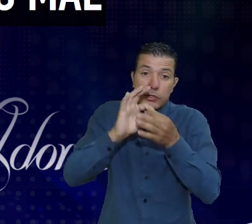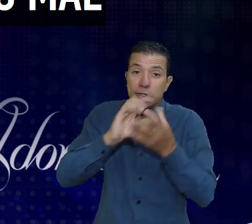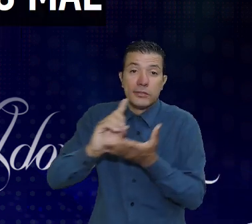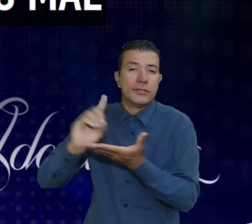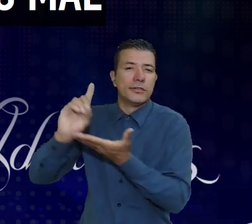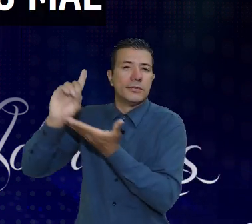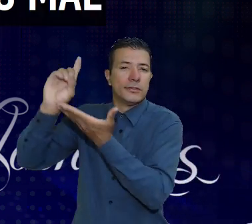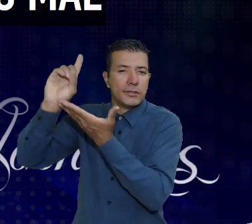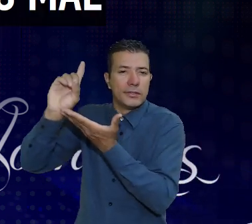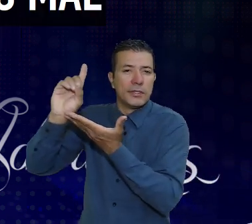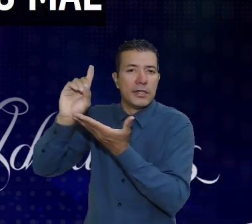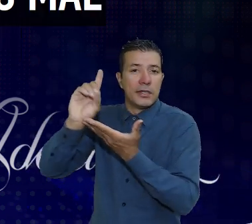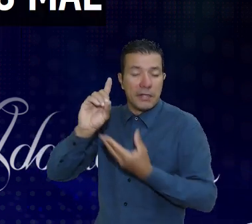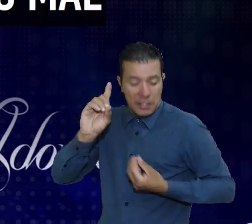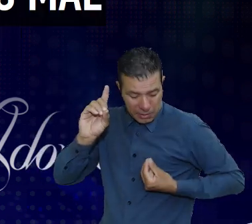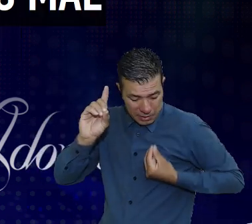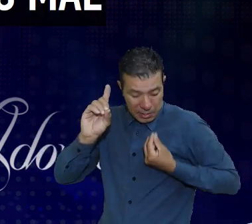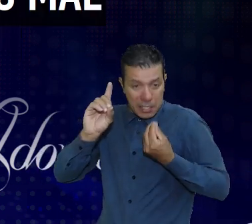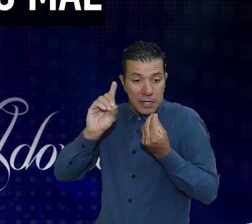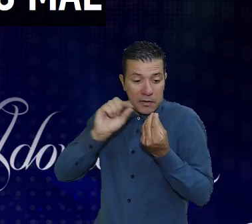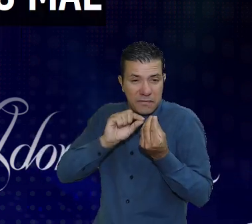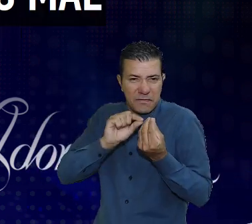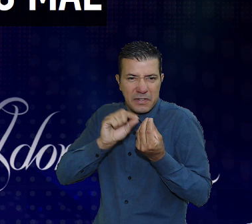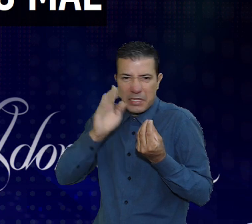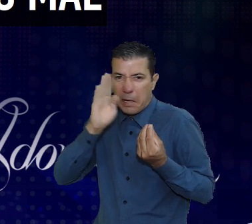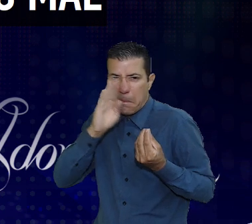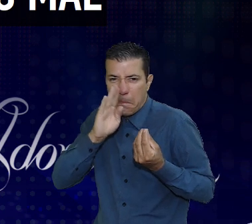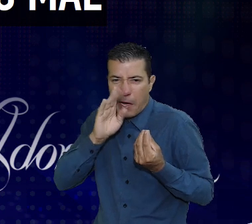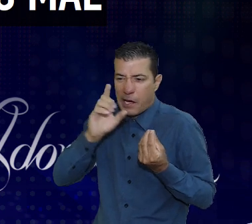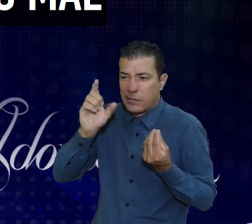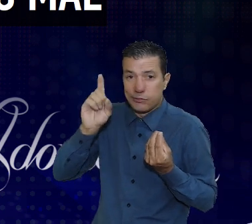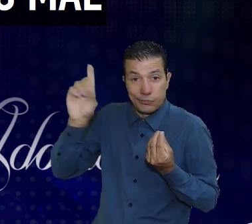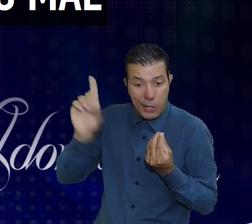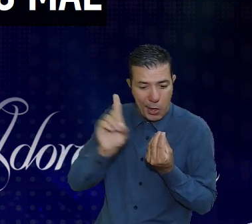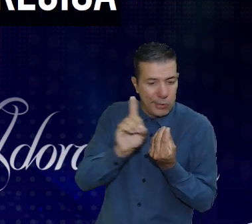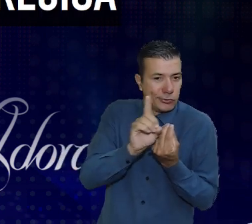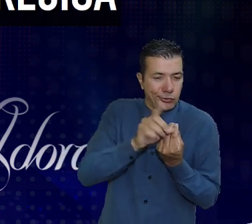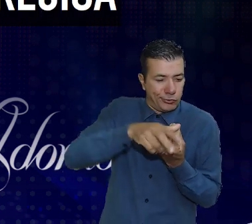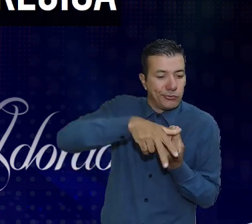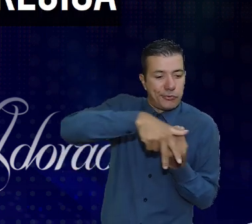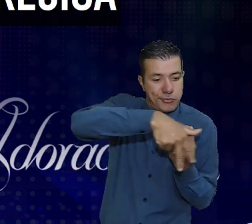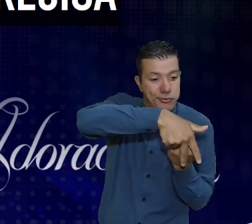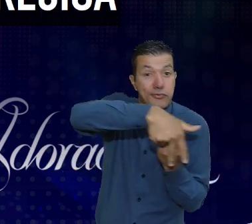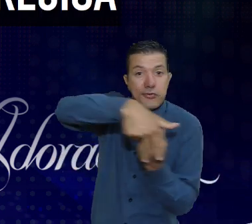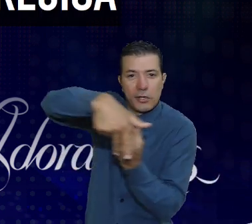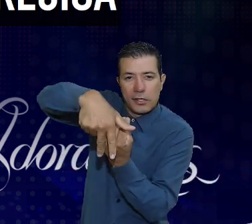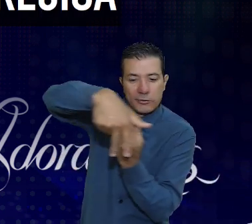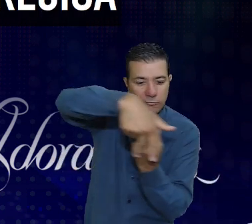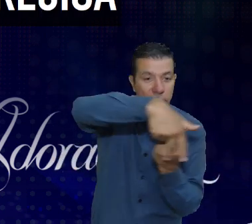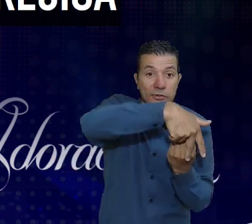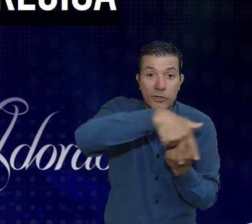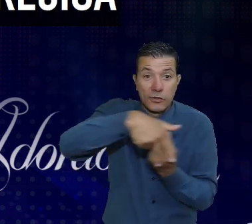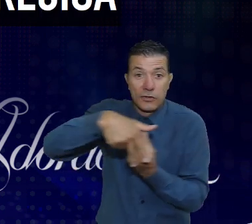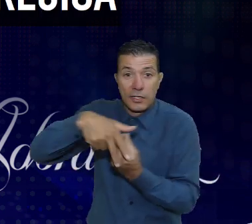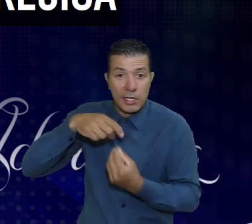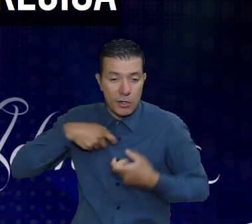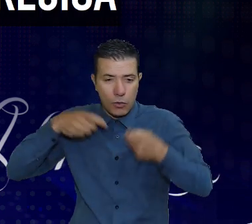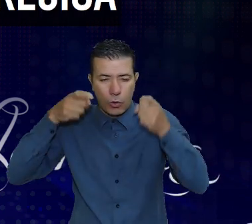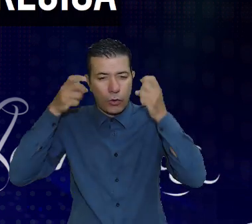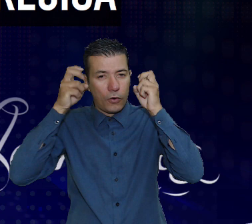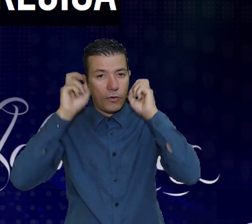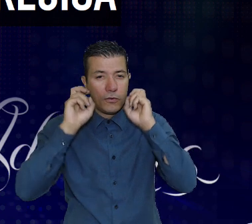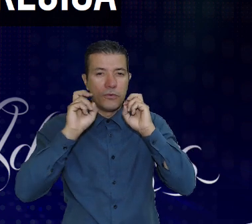segurança, de mim afastas todo o mal. Eu sou